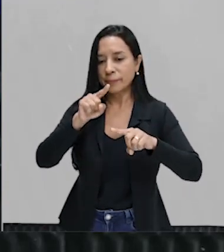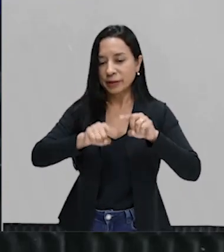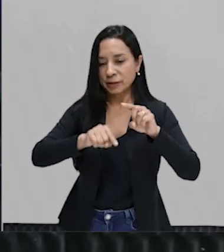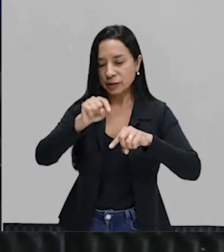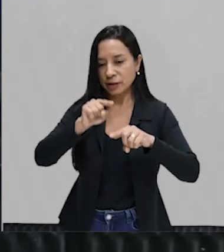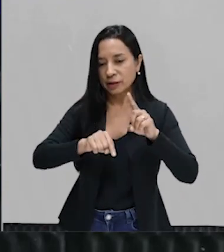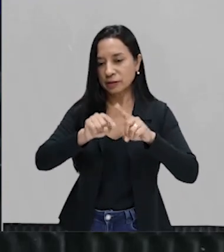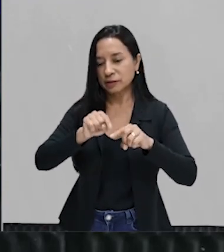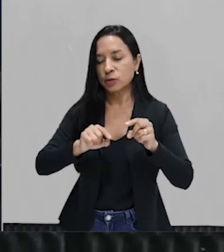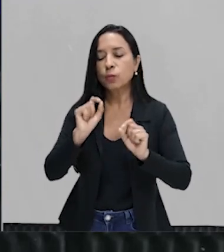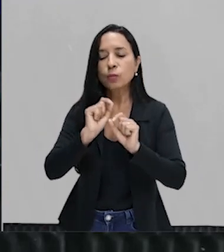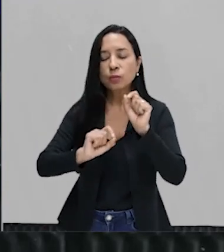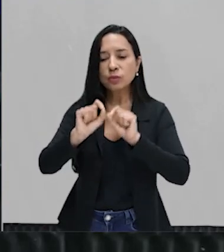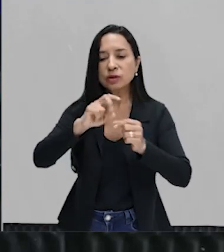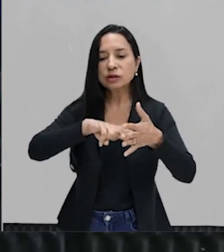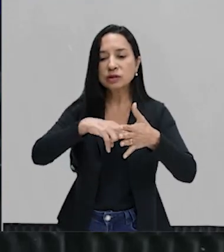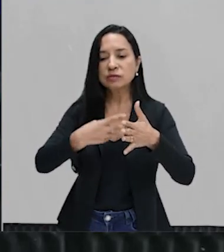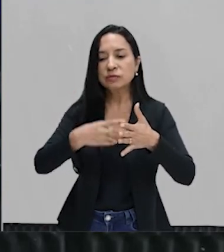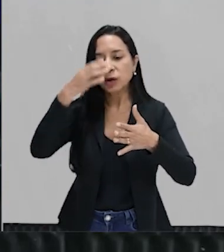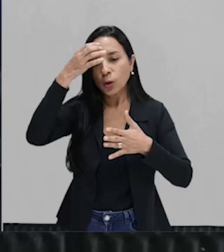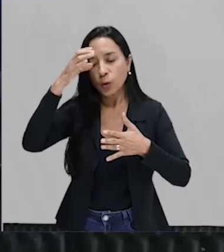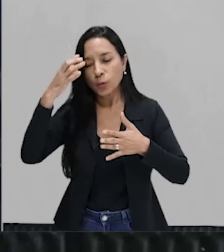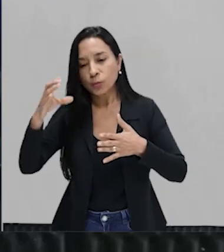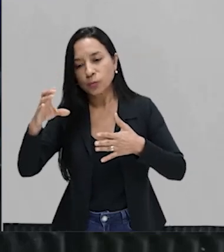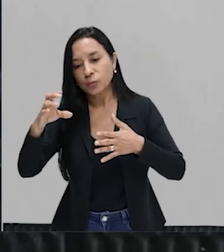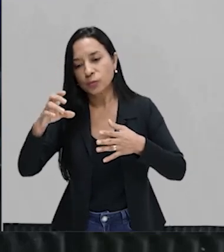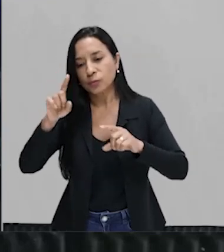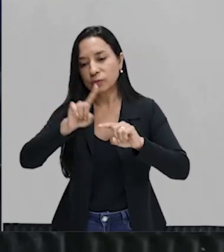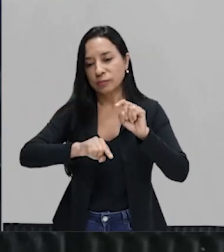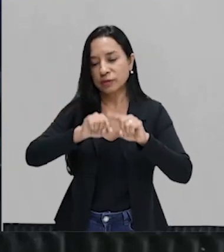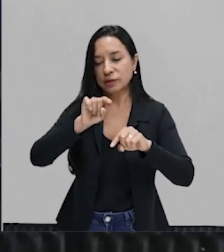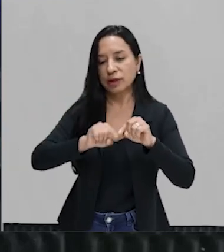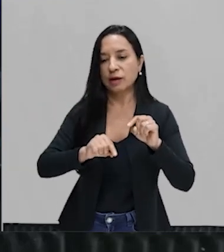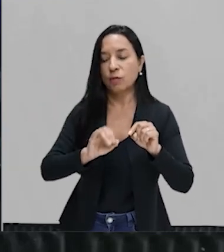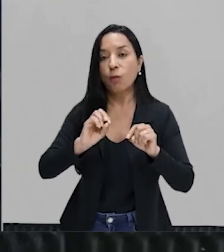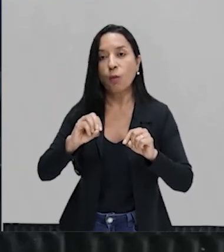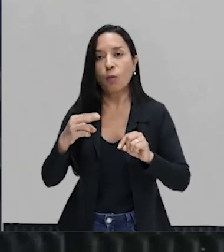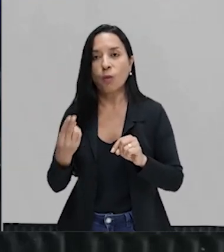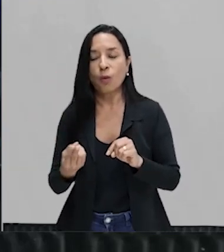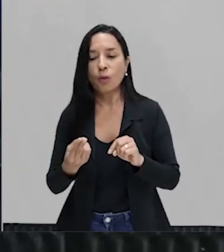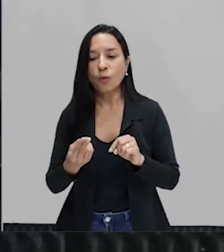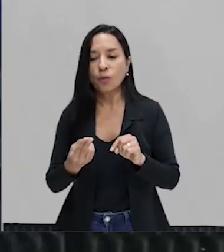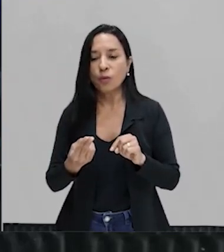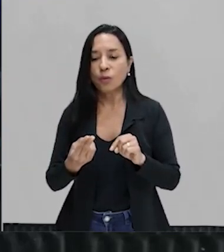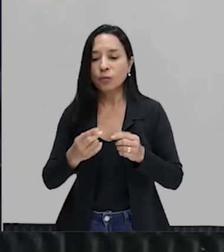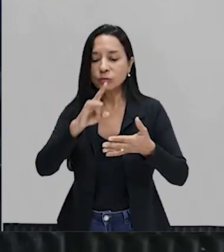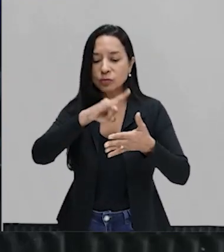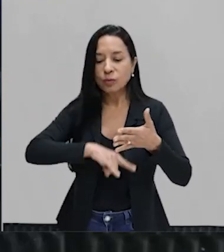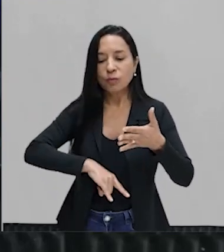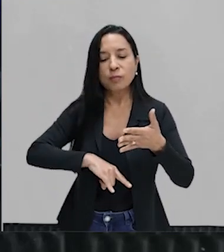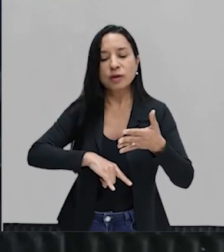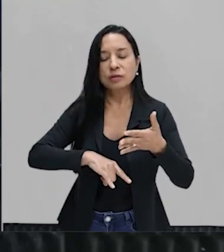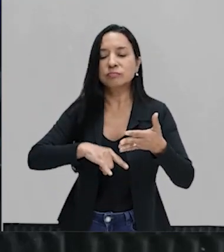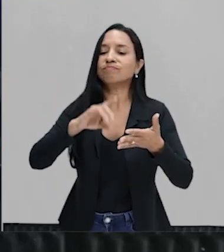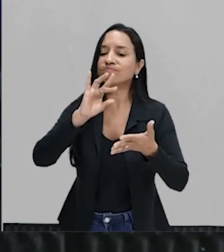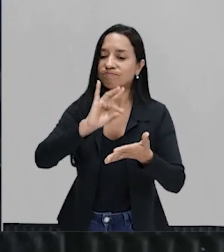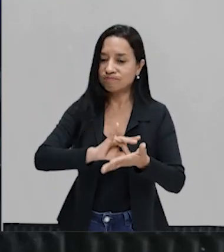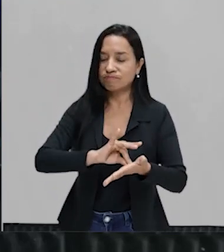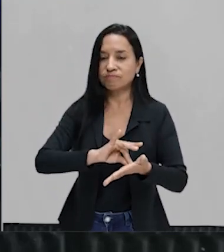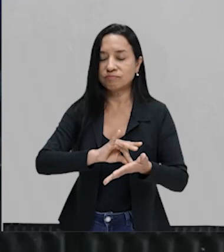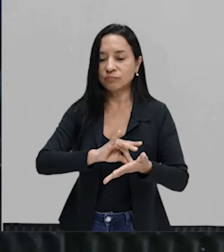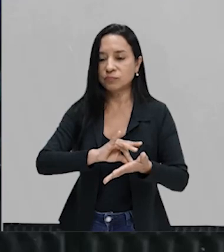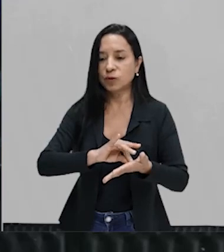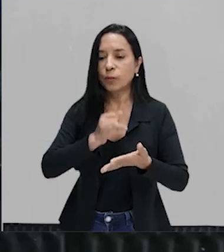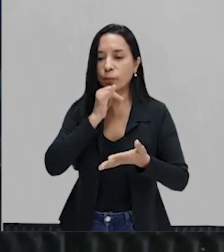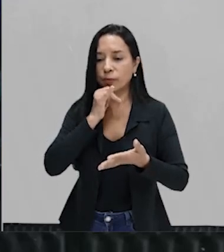fontes materiais, está se falando da cultura material, ou seja, de fontes concretas.